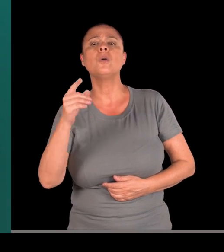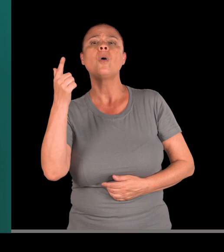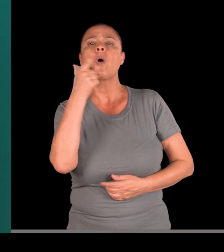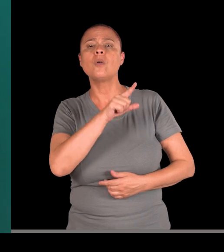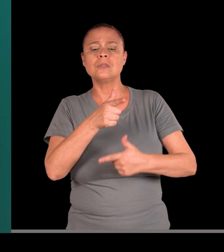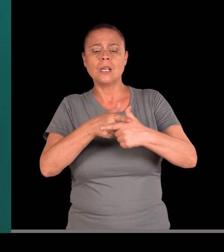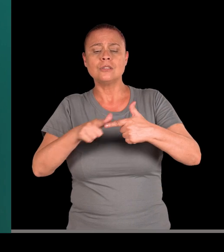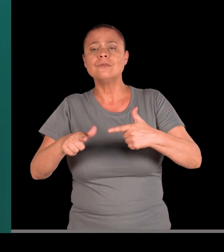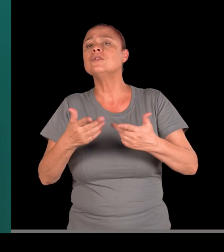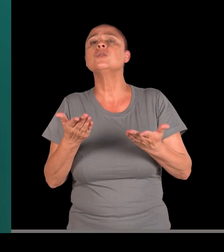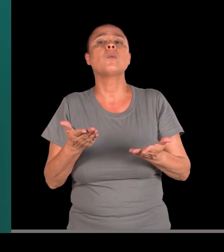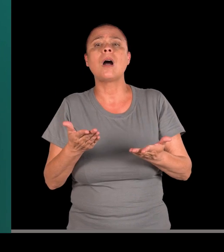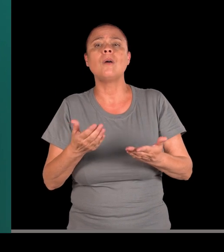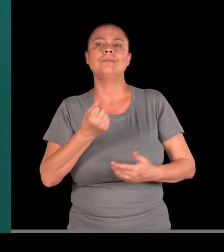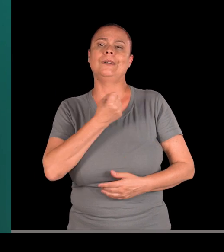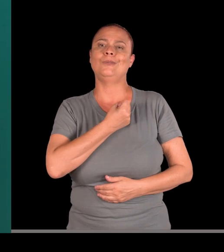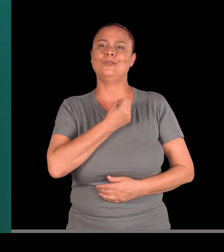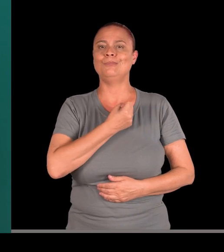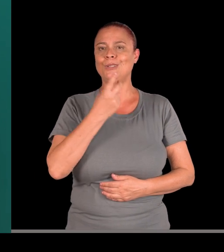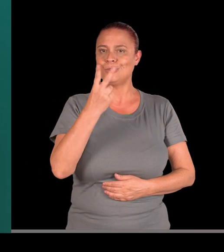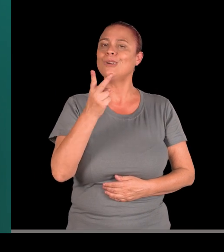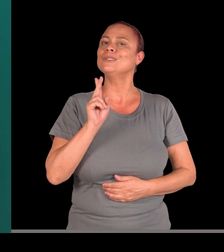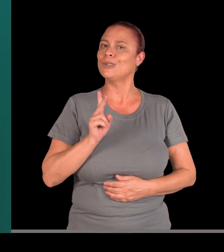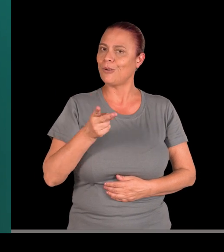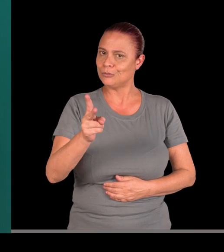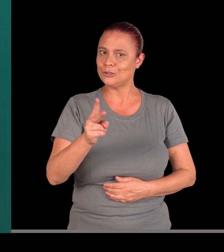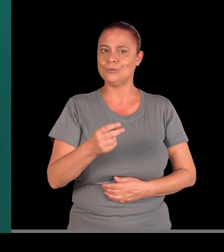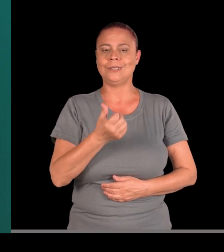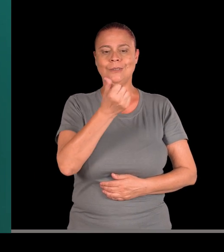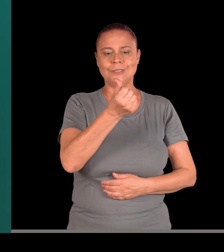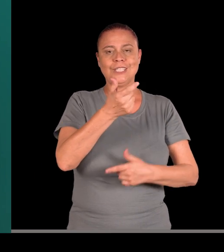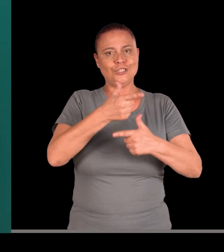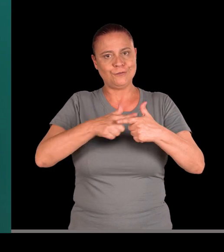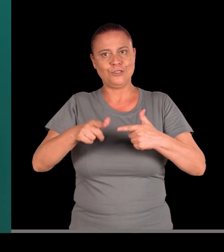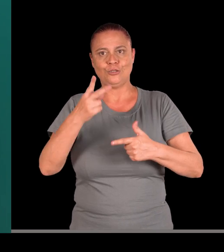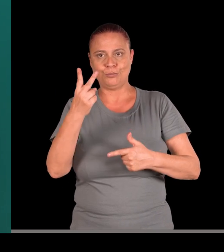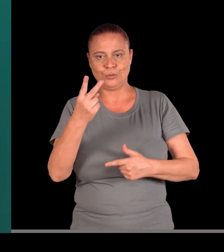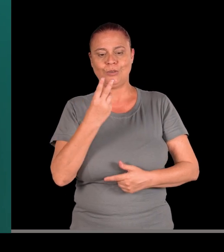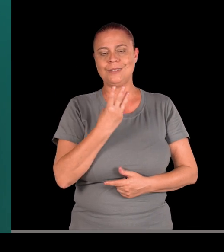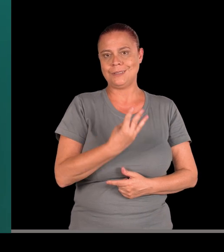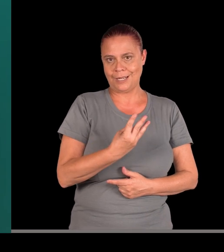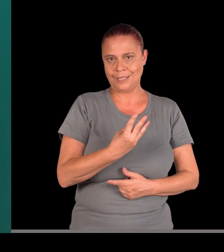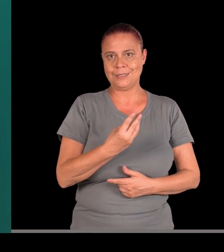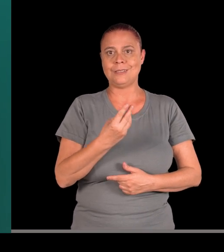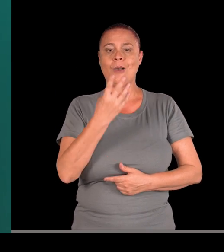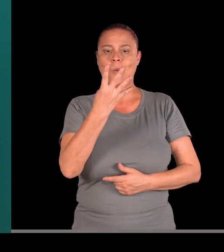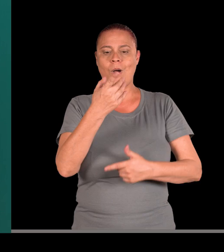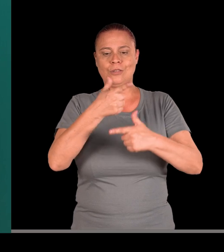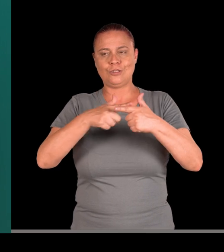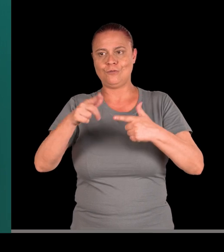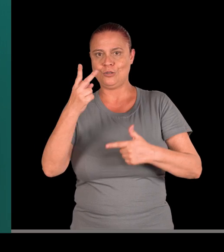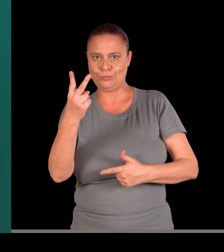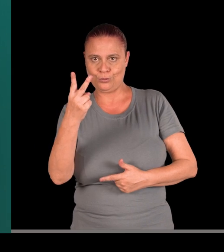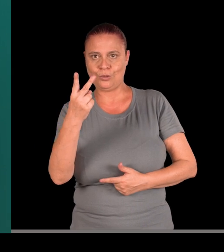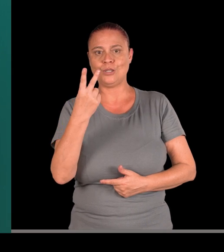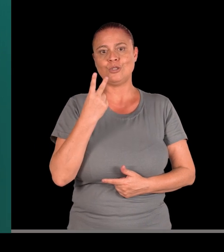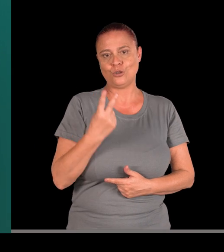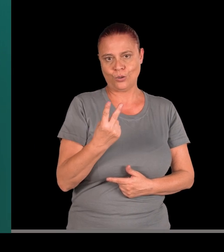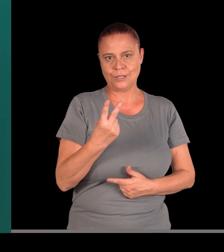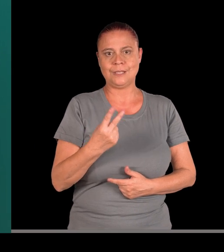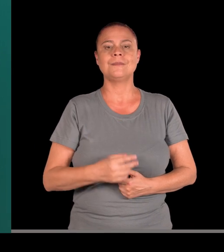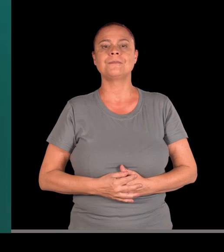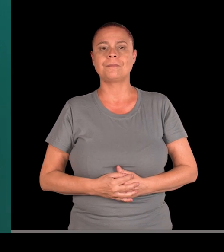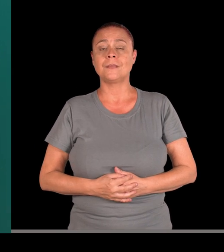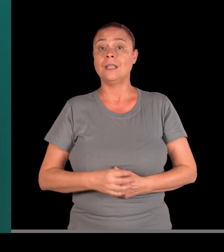posso continuar dividindo? O número 2. 6 dividido por 2, 3. 4 dividido por